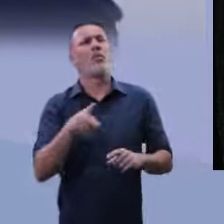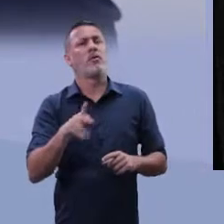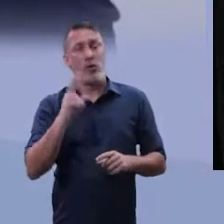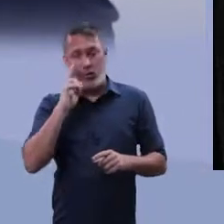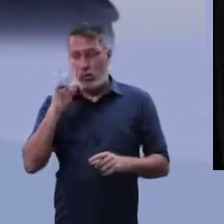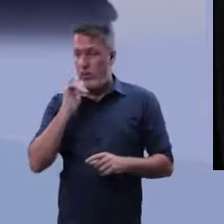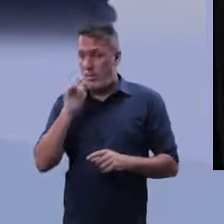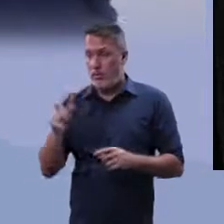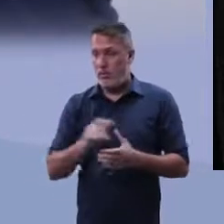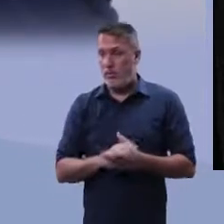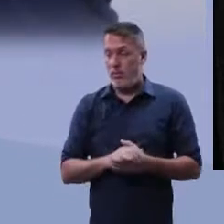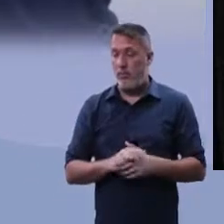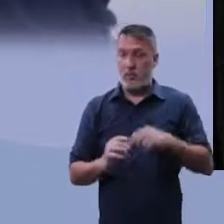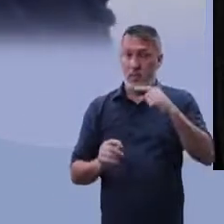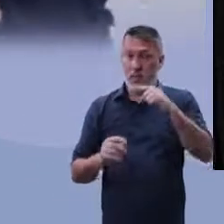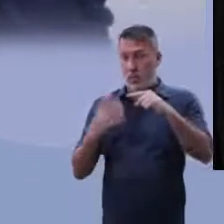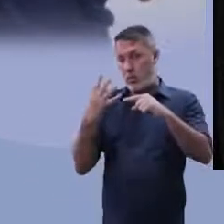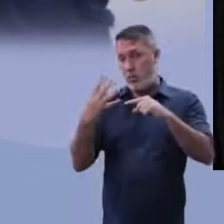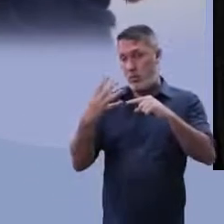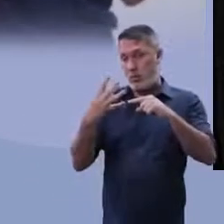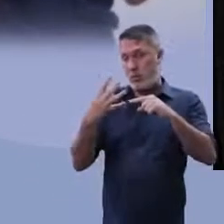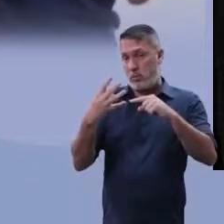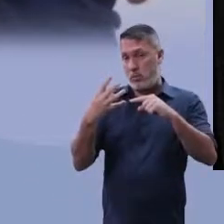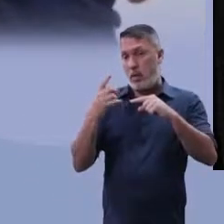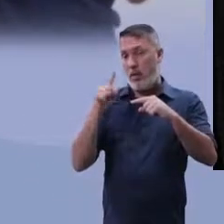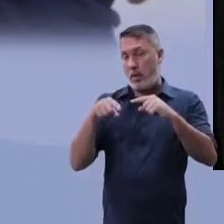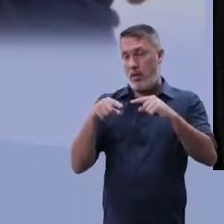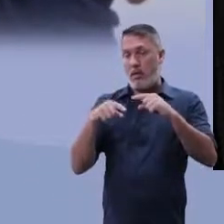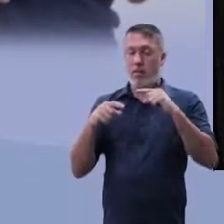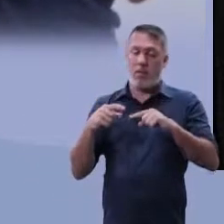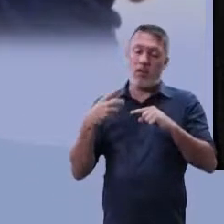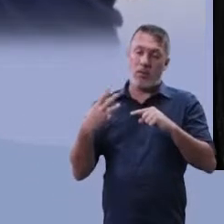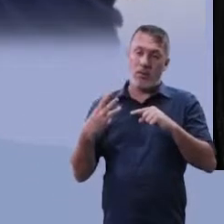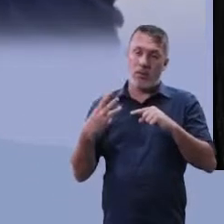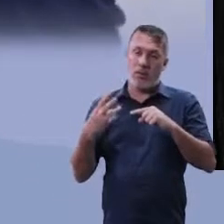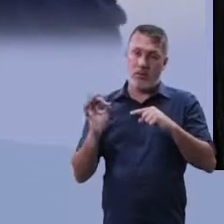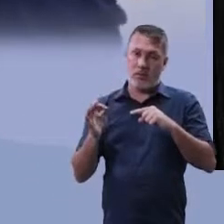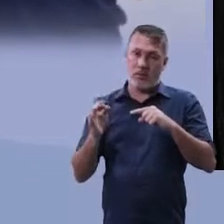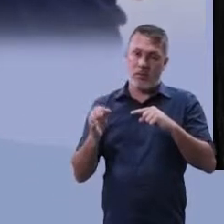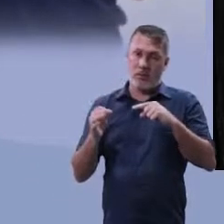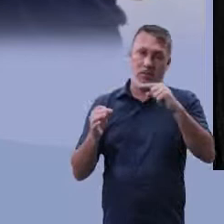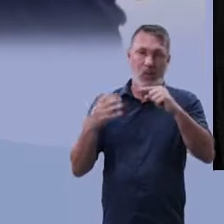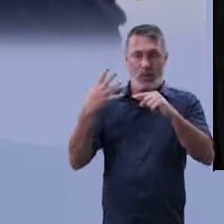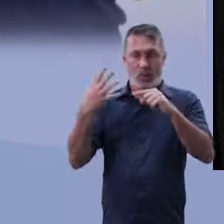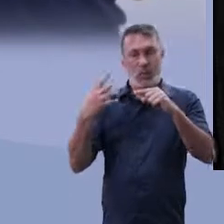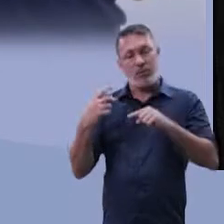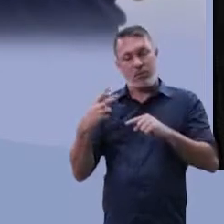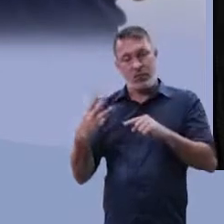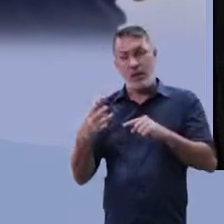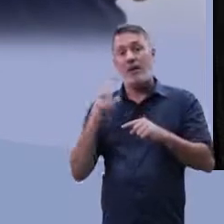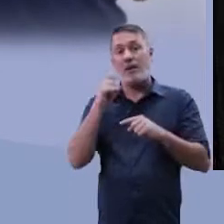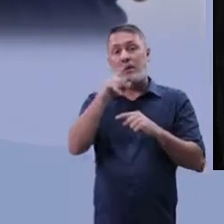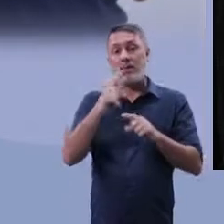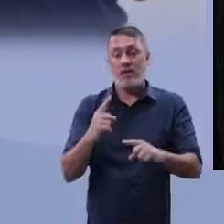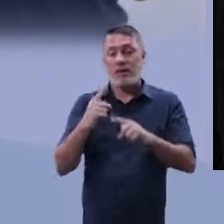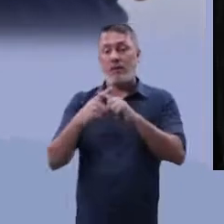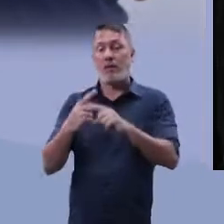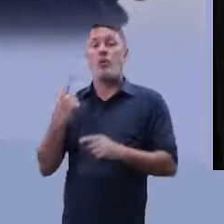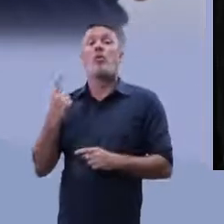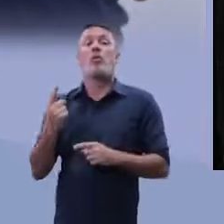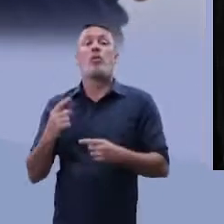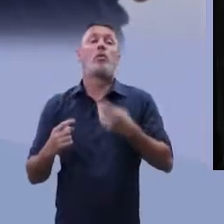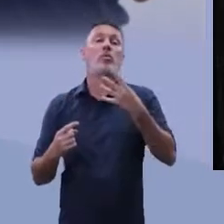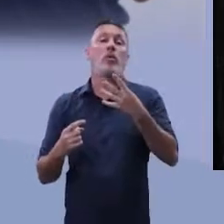isso, professor? Vou dar um exemplo. Menos 4 é menor que menos 3. Quando você multiplica